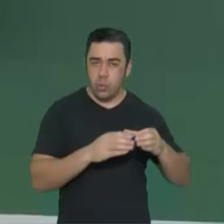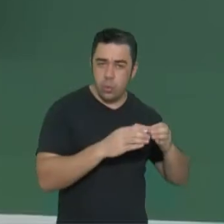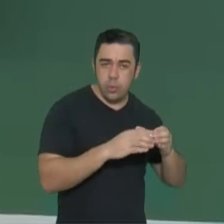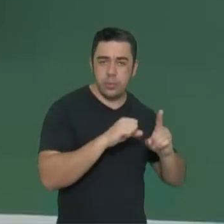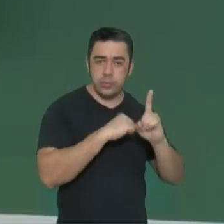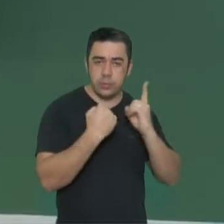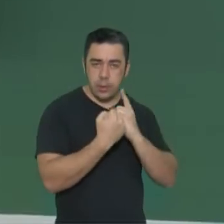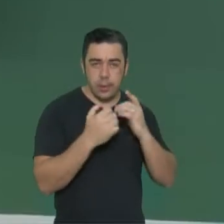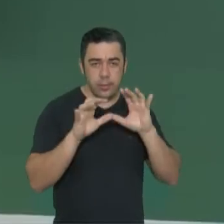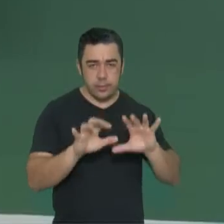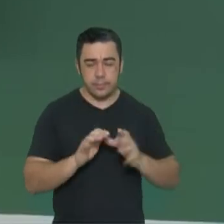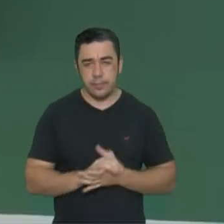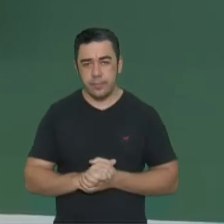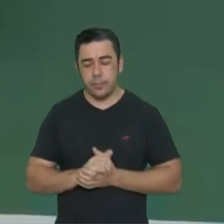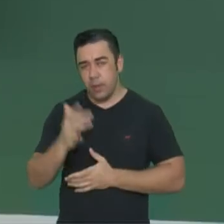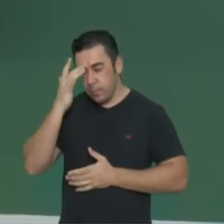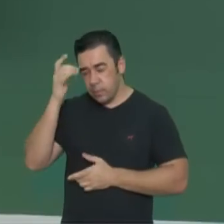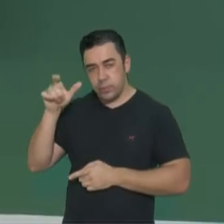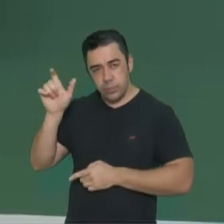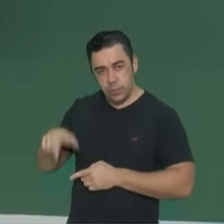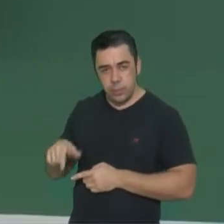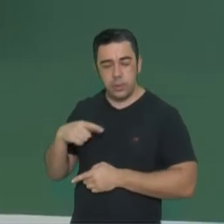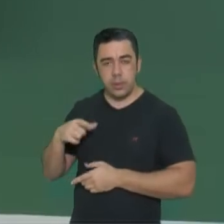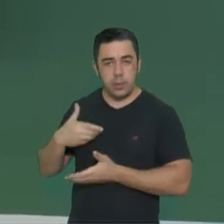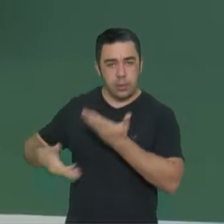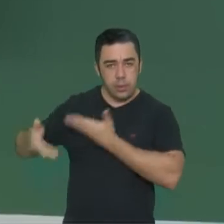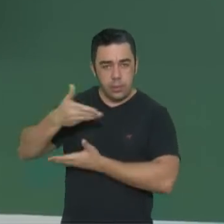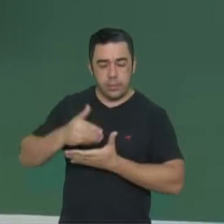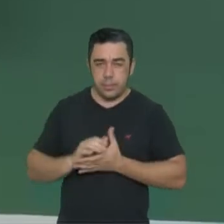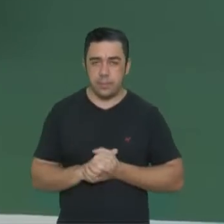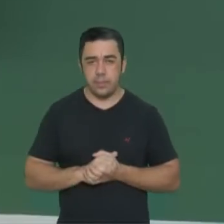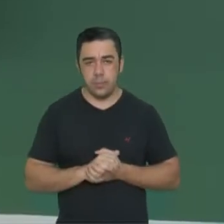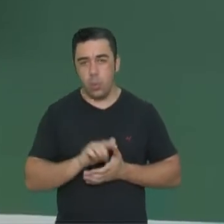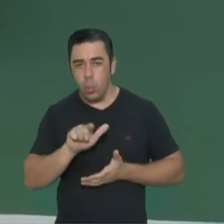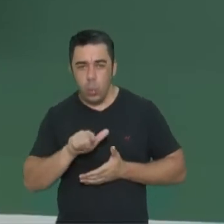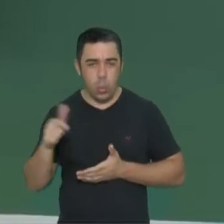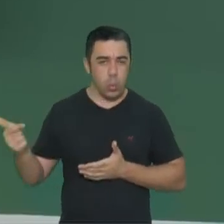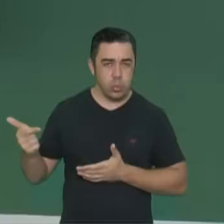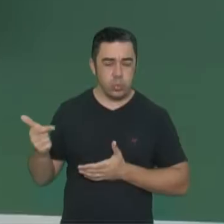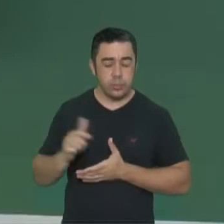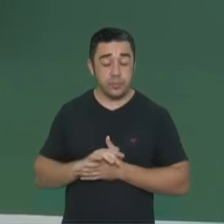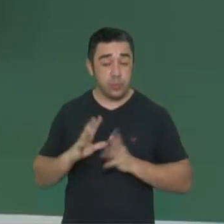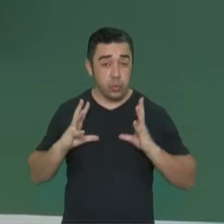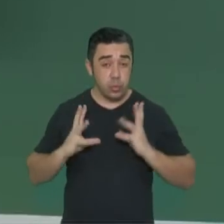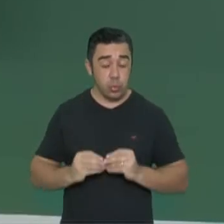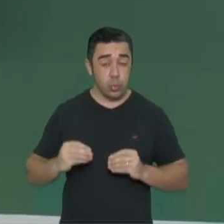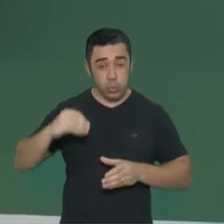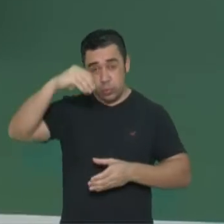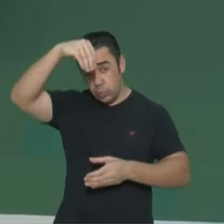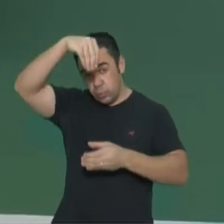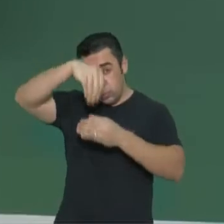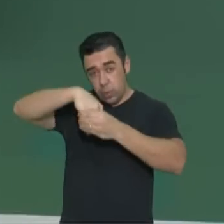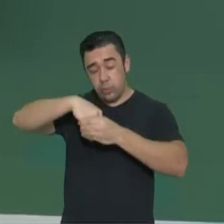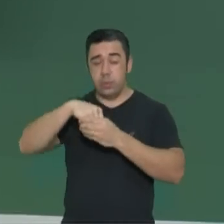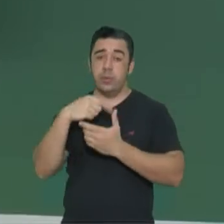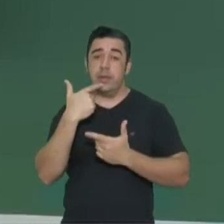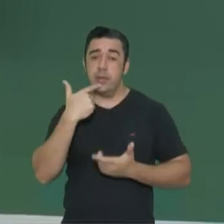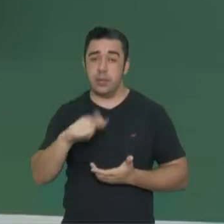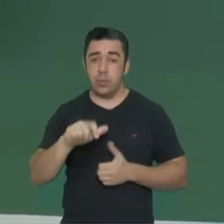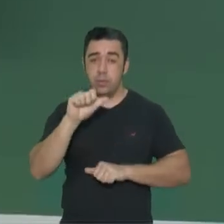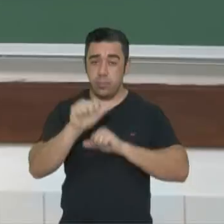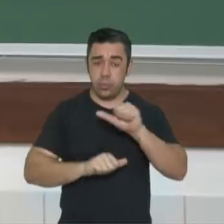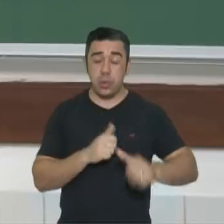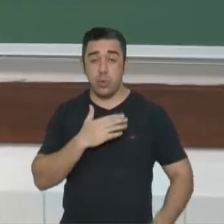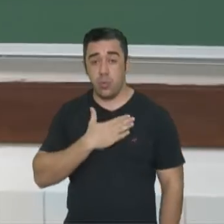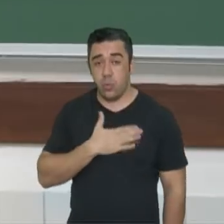enfim, interlocutores, certo? Dentre outros. Então, tudo isso faz com que a língua mude. E eu gosto muito